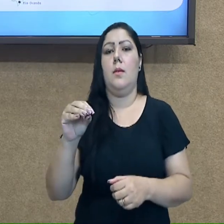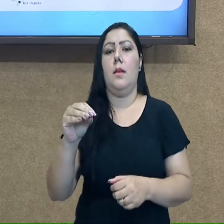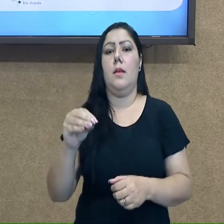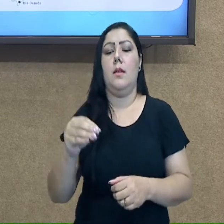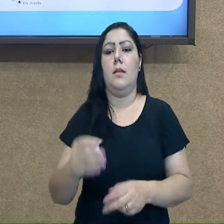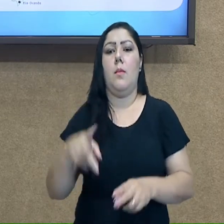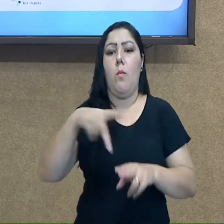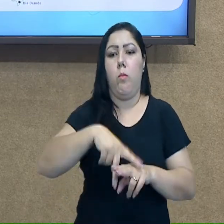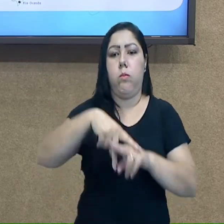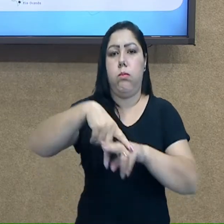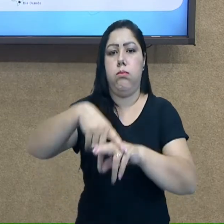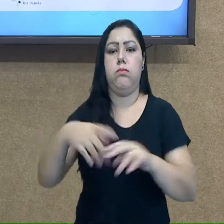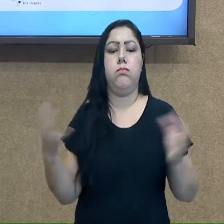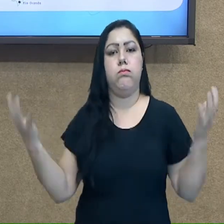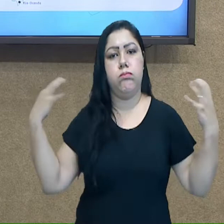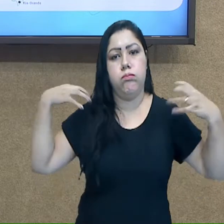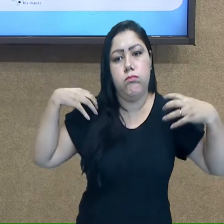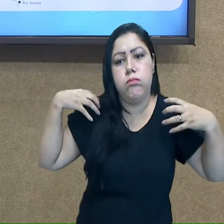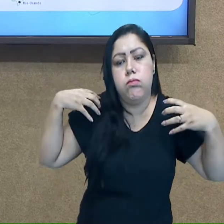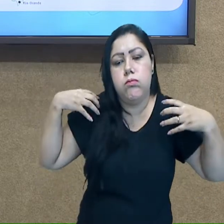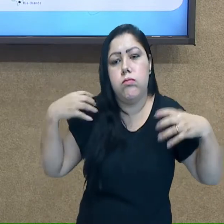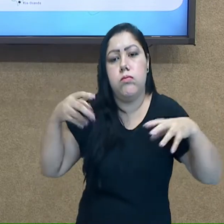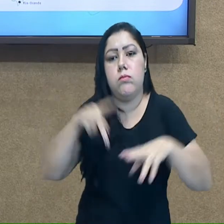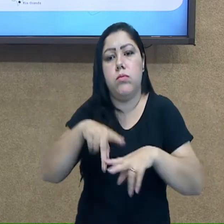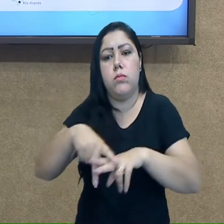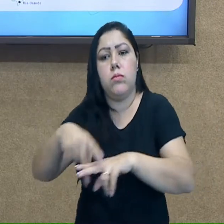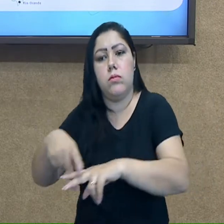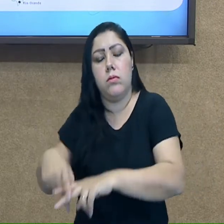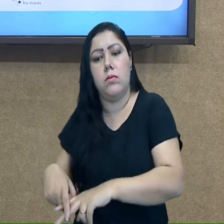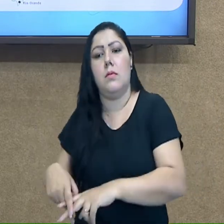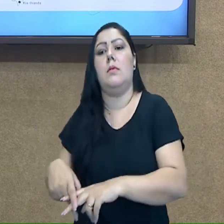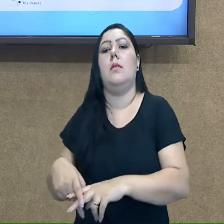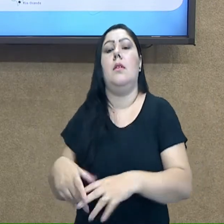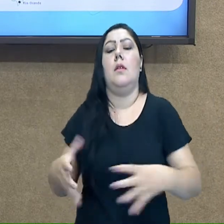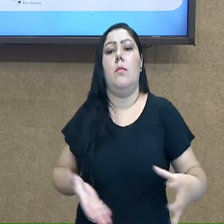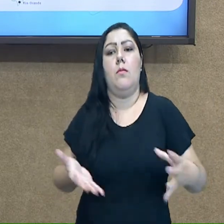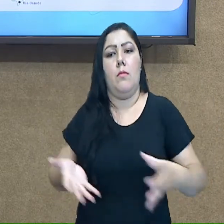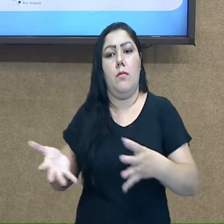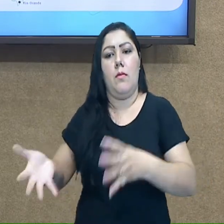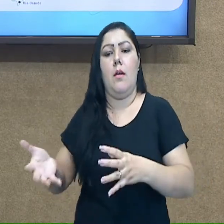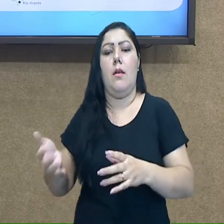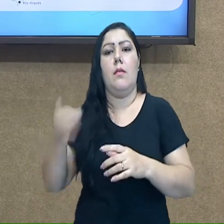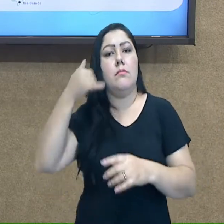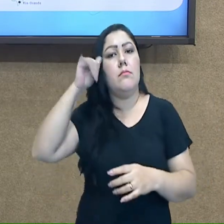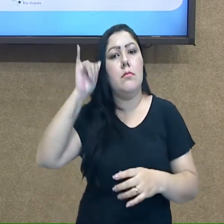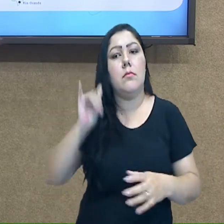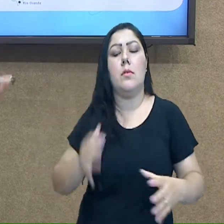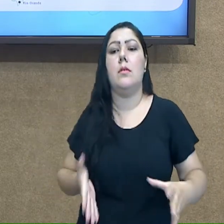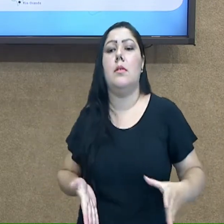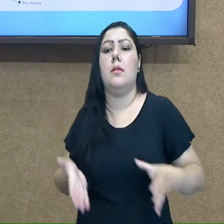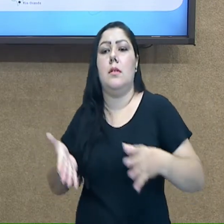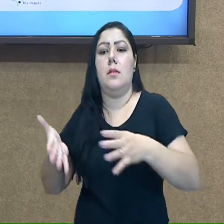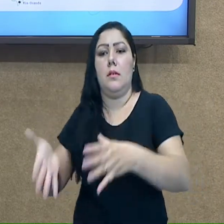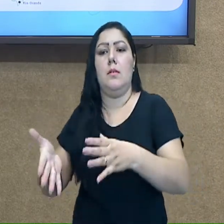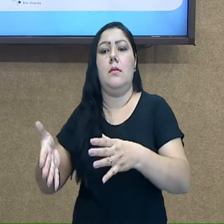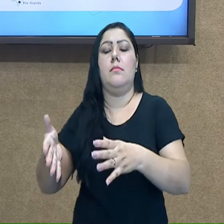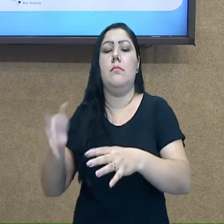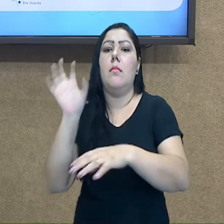Salvador, de onde a pecuária se estendia para outras regiões do Nordeste, como havia